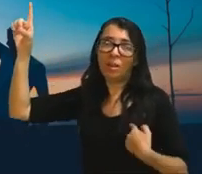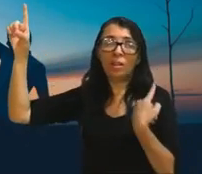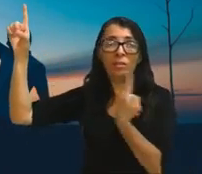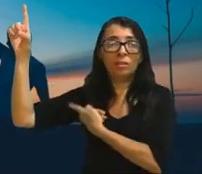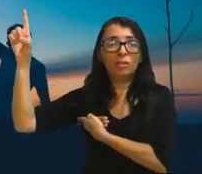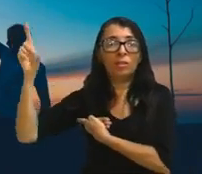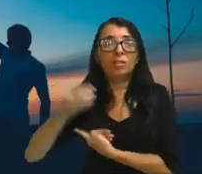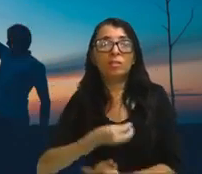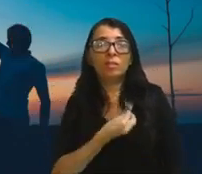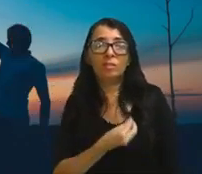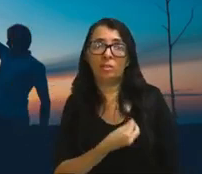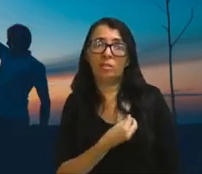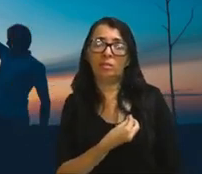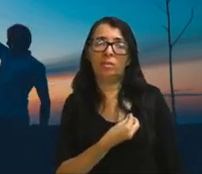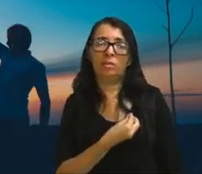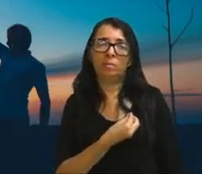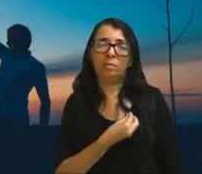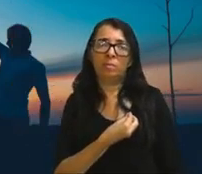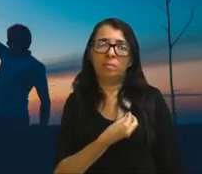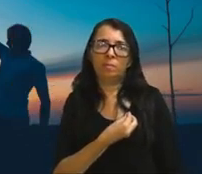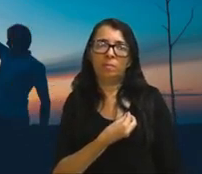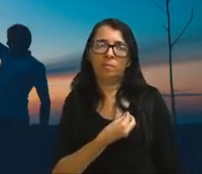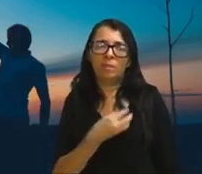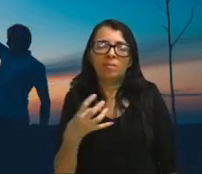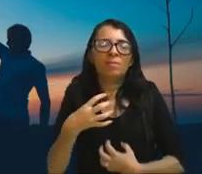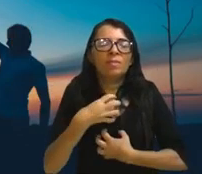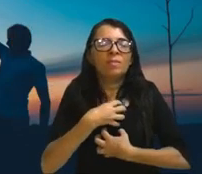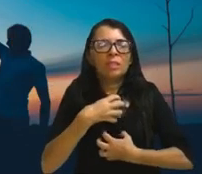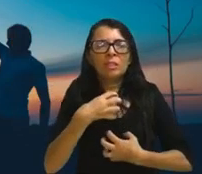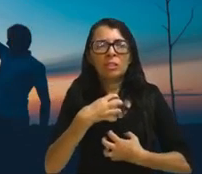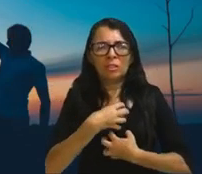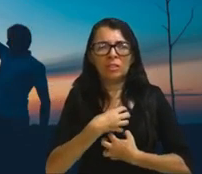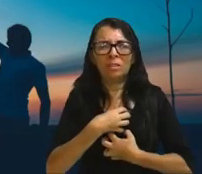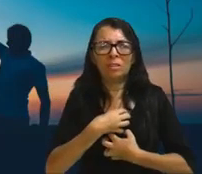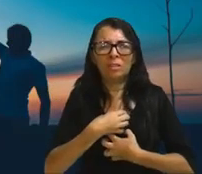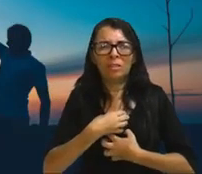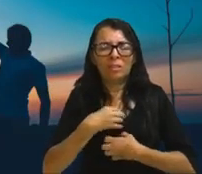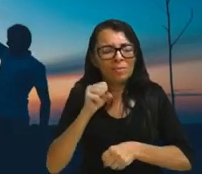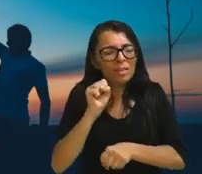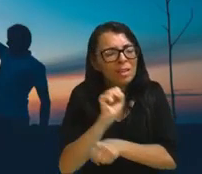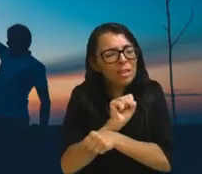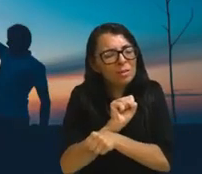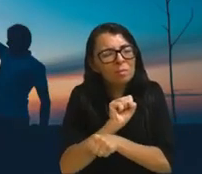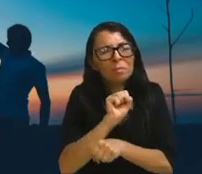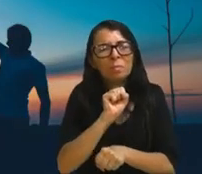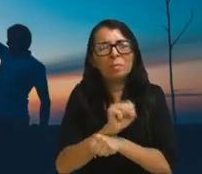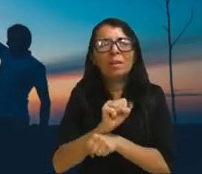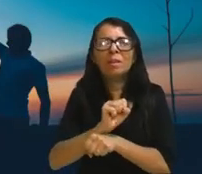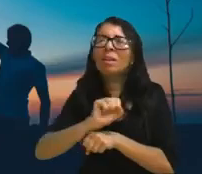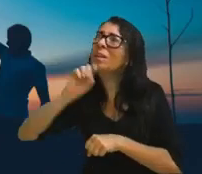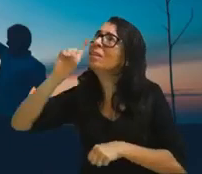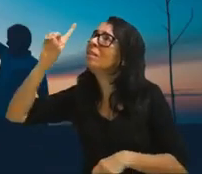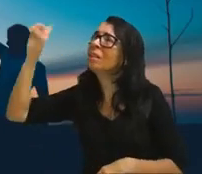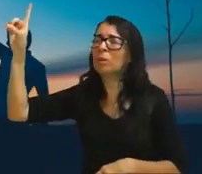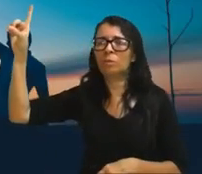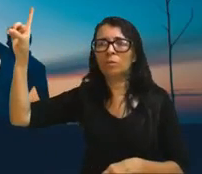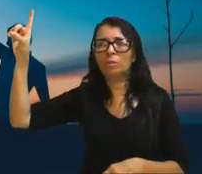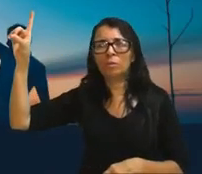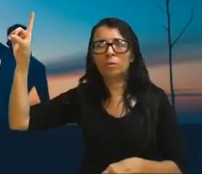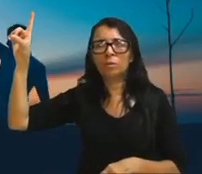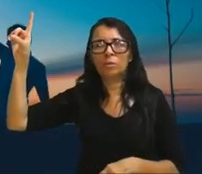tenhamos fé, tenhamos esperança, porque o Senhor é o que edifica o nosso lar, é o Senhor